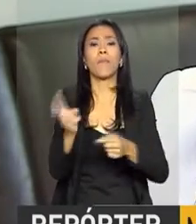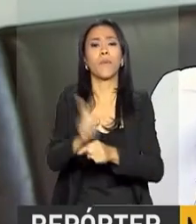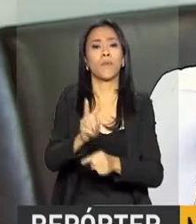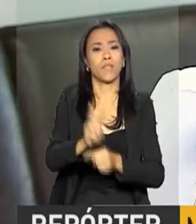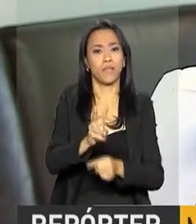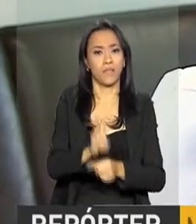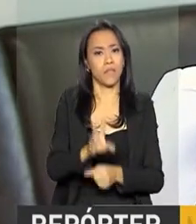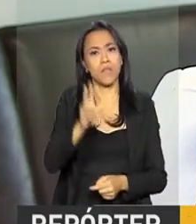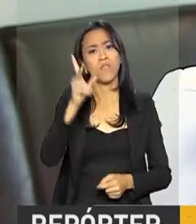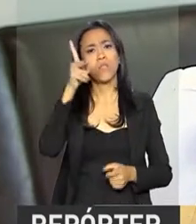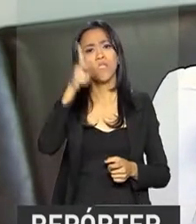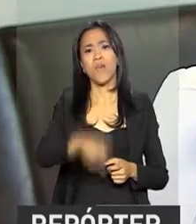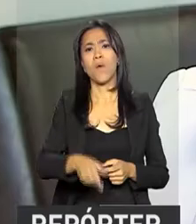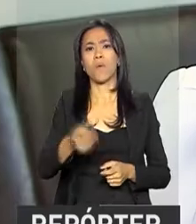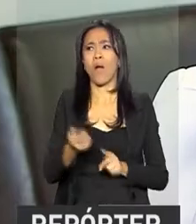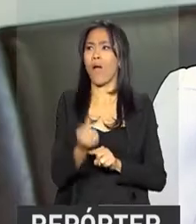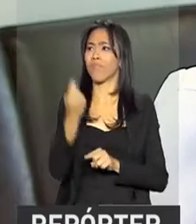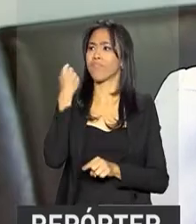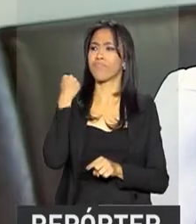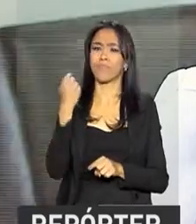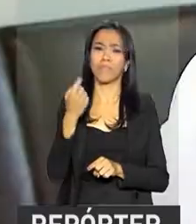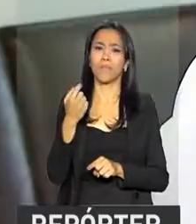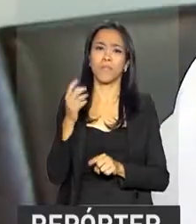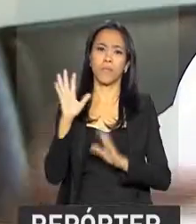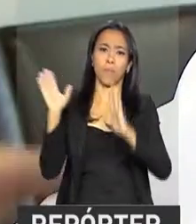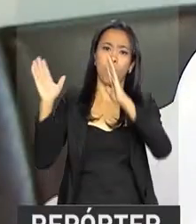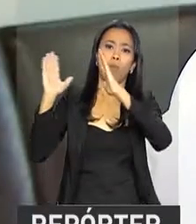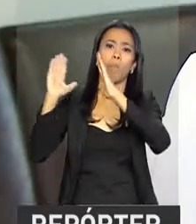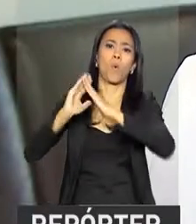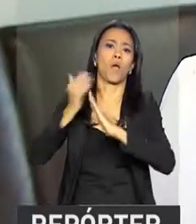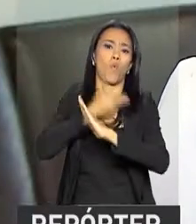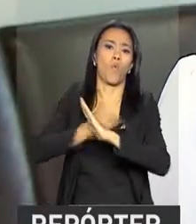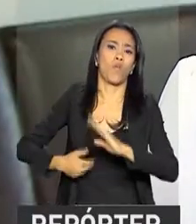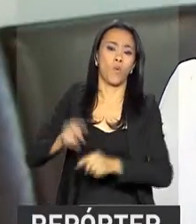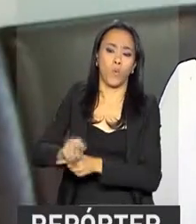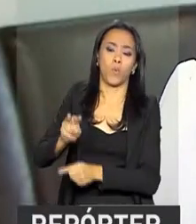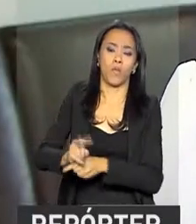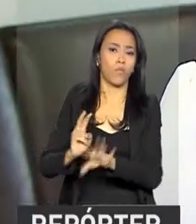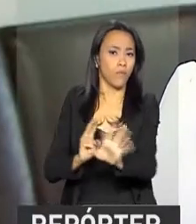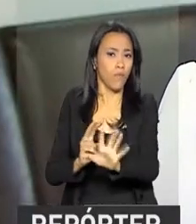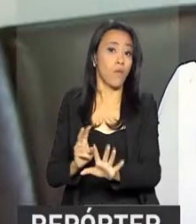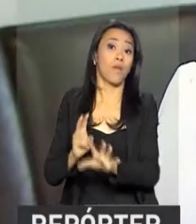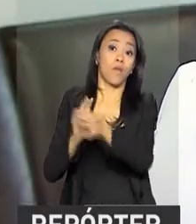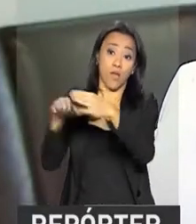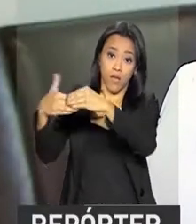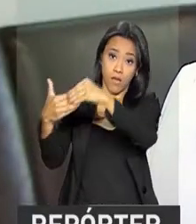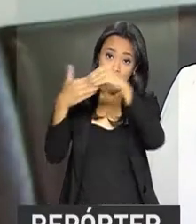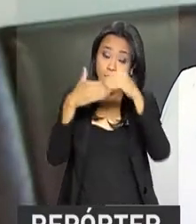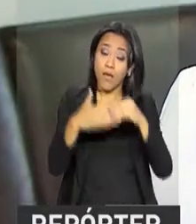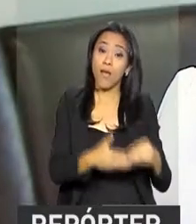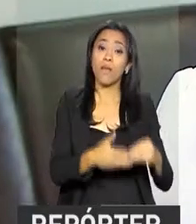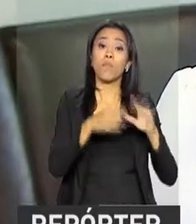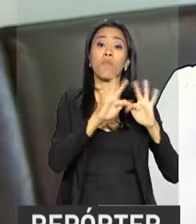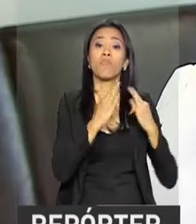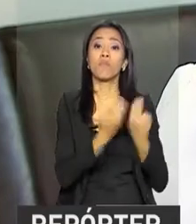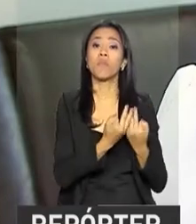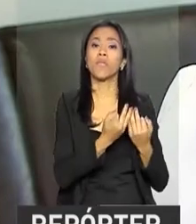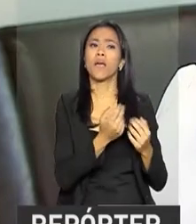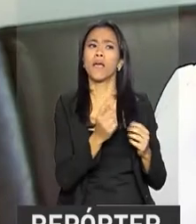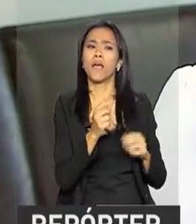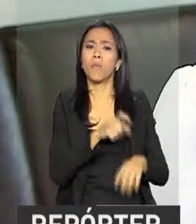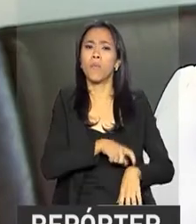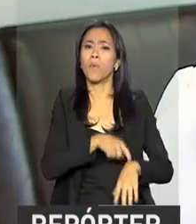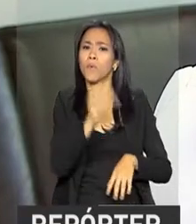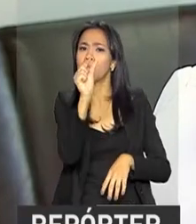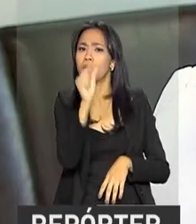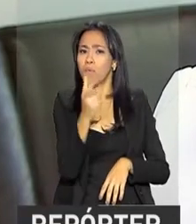naquele formato tradicional que é uma instituição. O tempo de permanência dessa criança na família acolhedora, ele tem que ser breve. Não vai